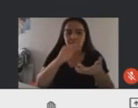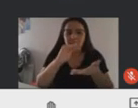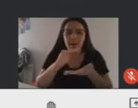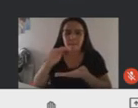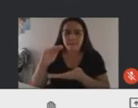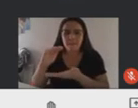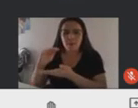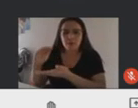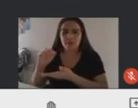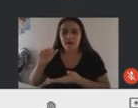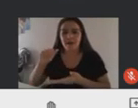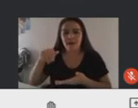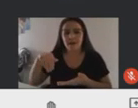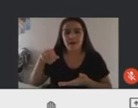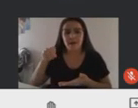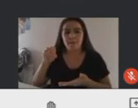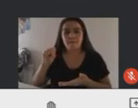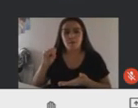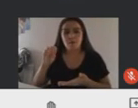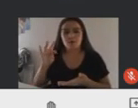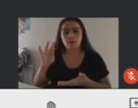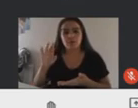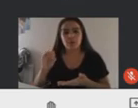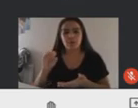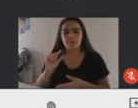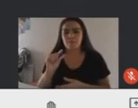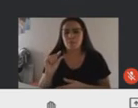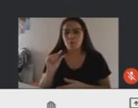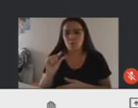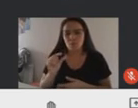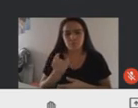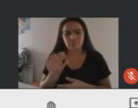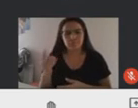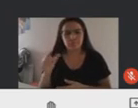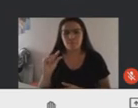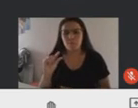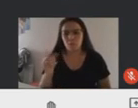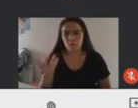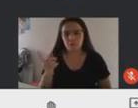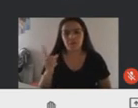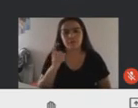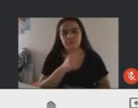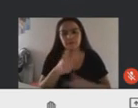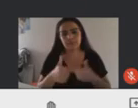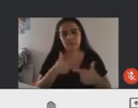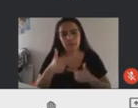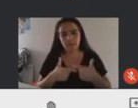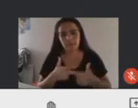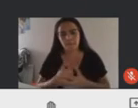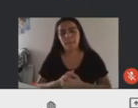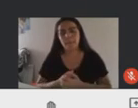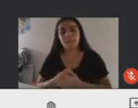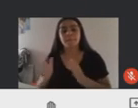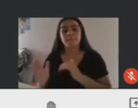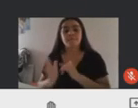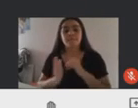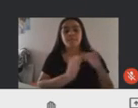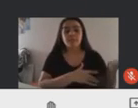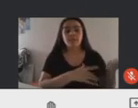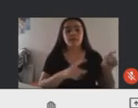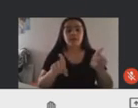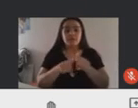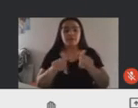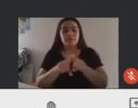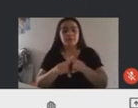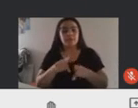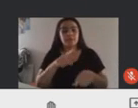pequena. Um outro trabalho que a gente também usa o sistema de geração fotoquímica de